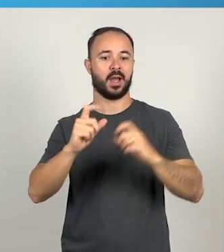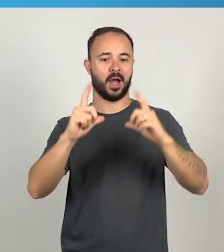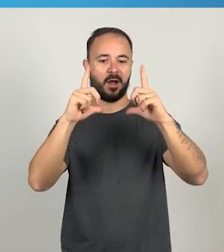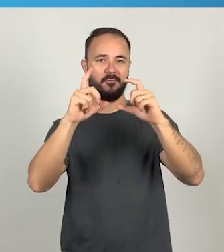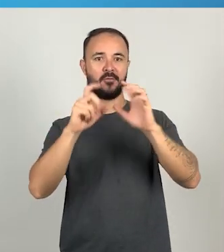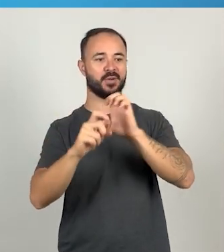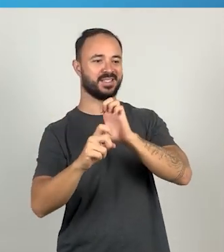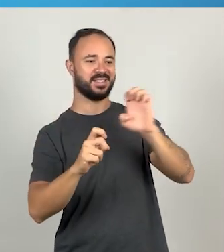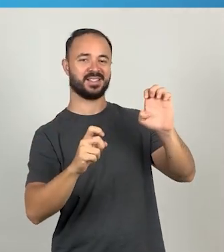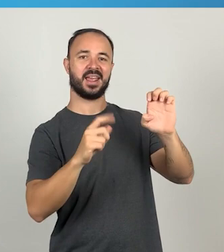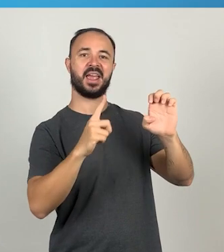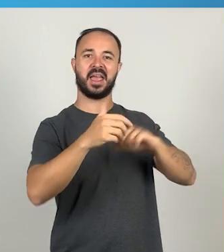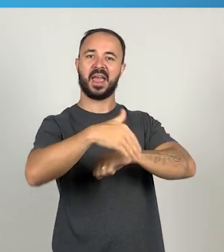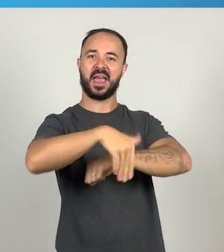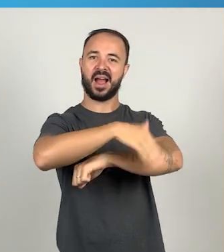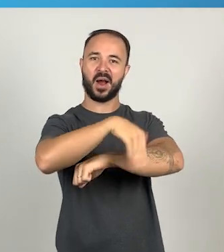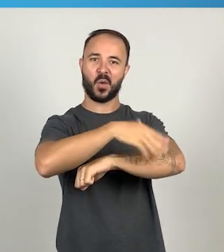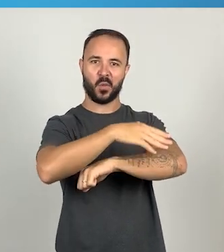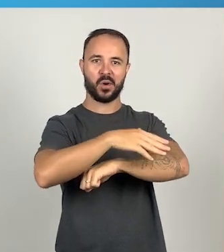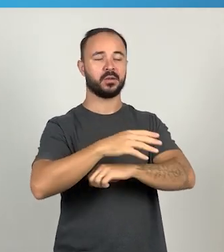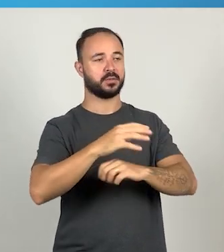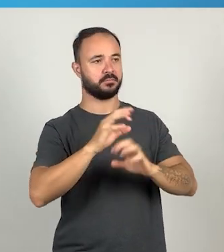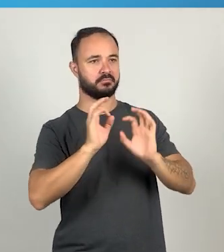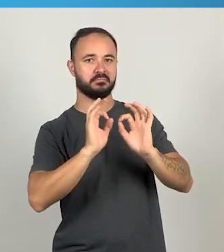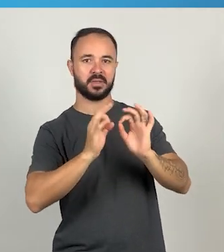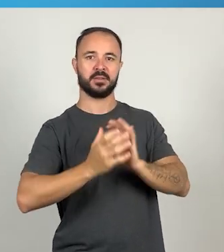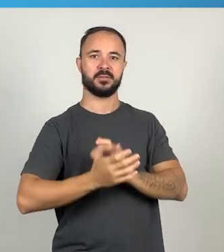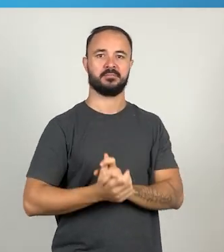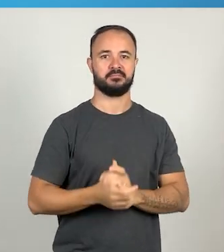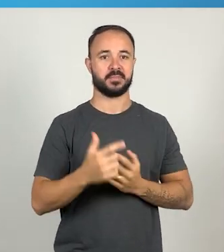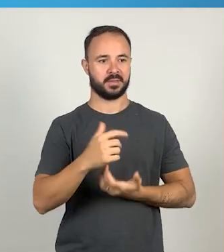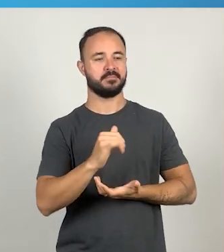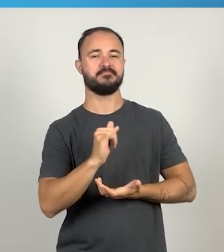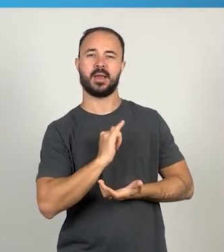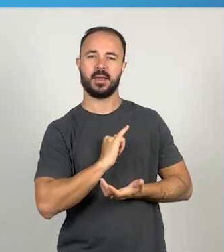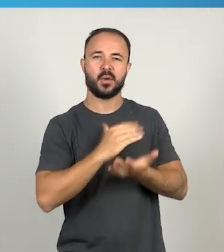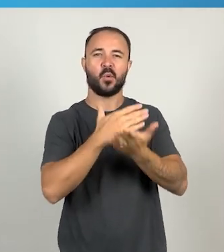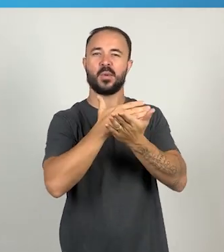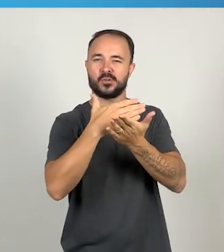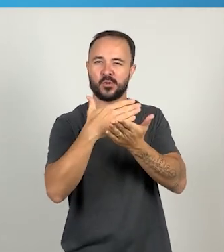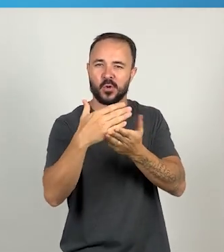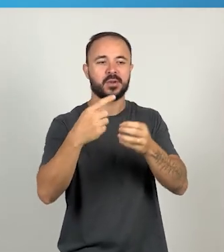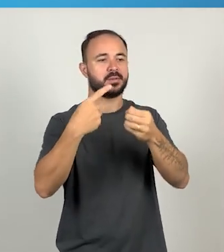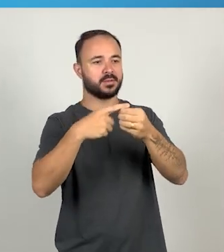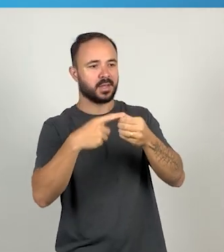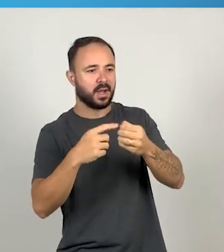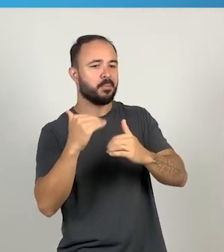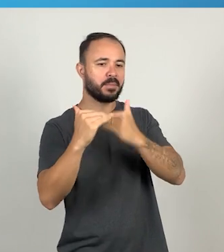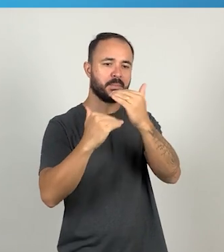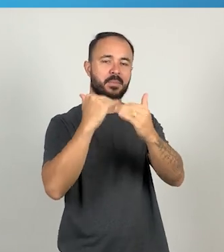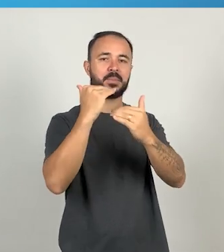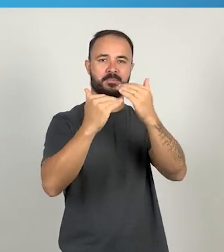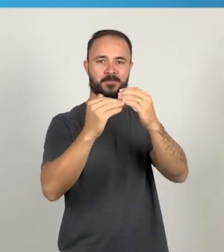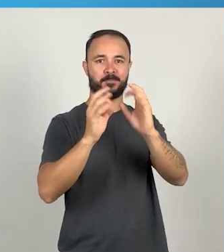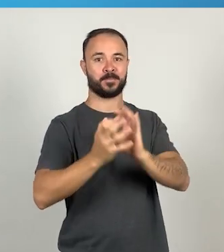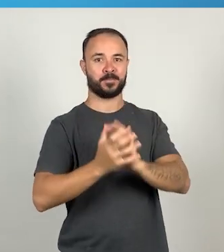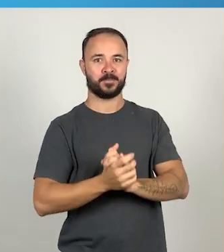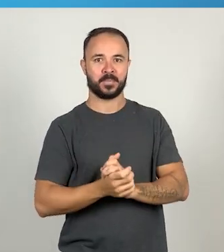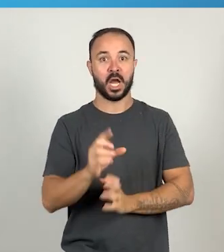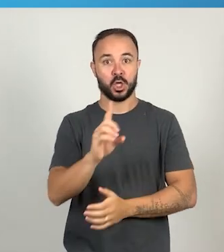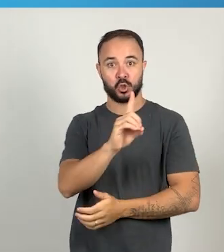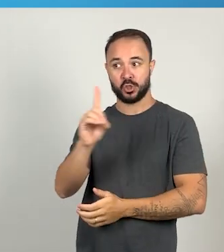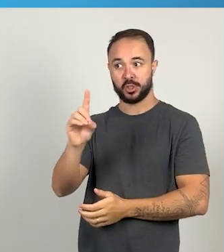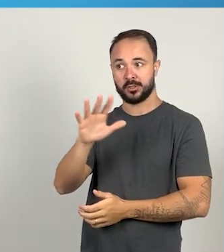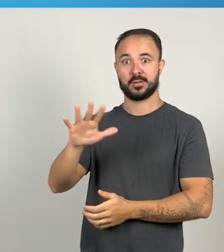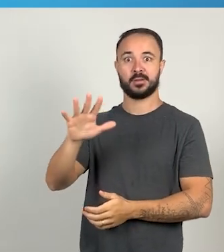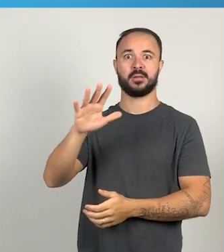dessa rua, tá? Nesse momento aí que Imperatriz se torna a cidade, começa ali seu desenvolvimento. E do lado direito,